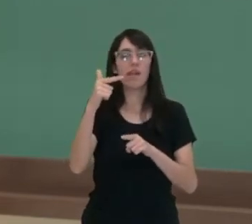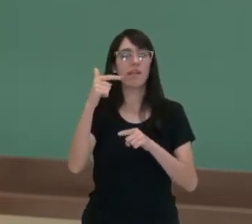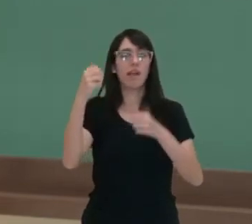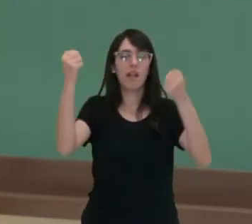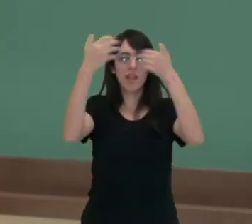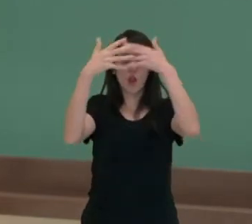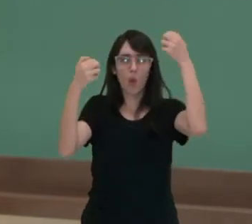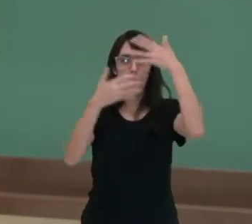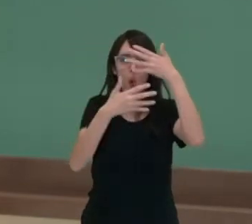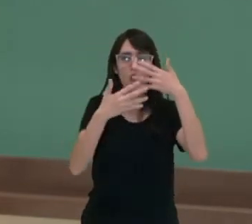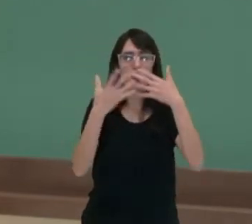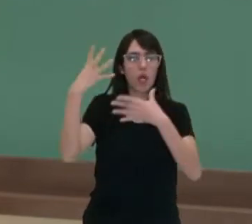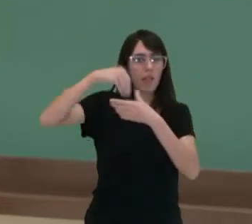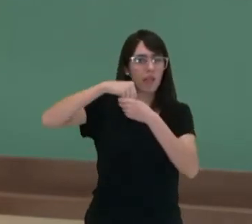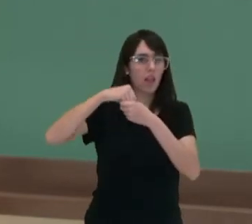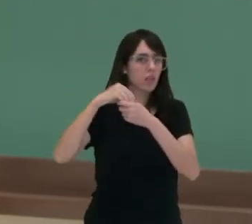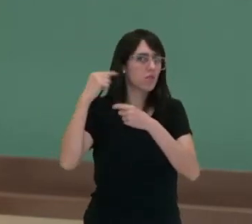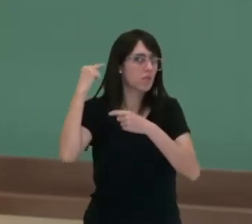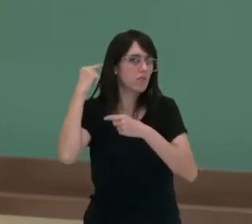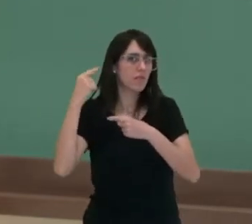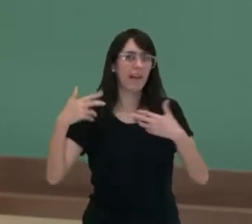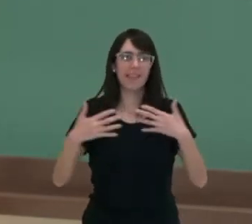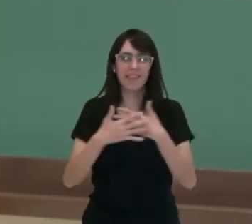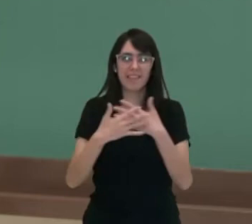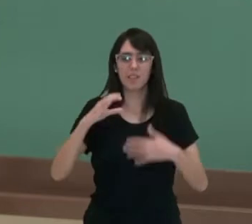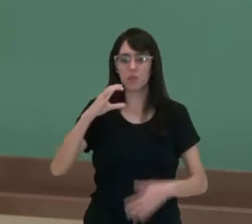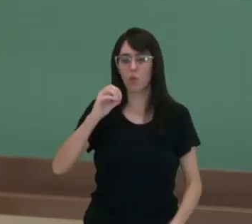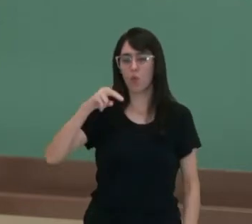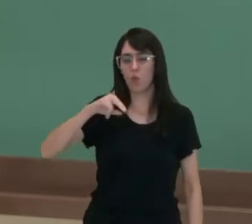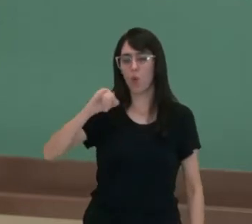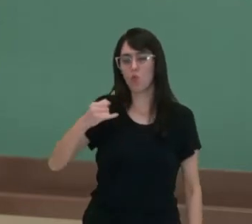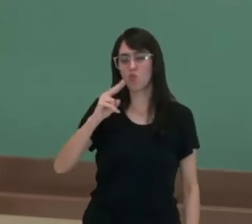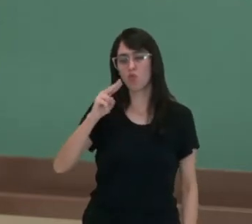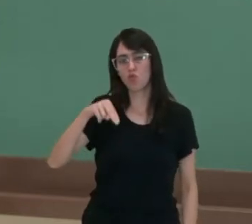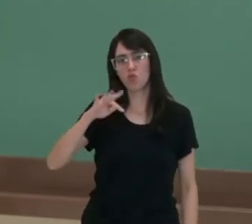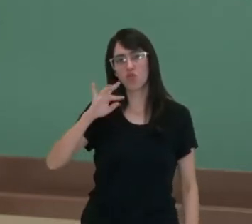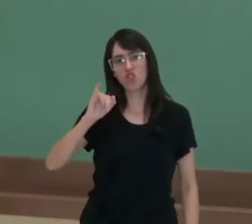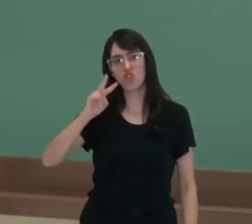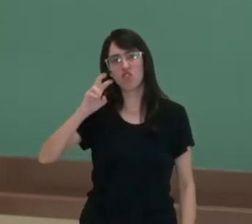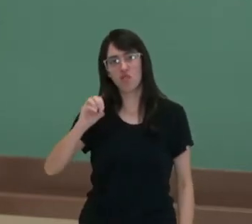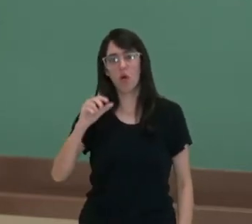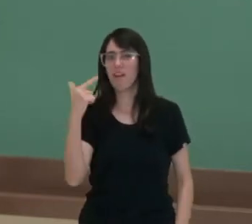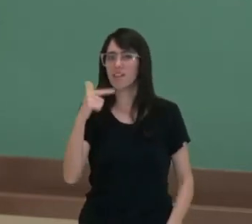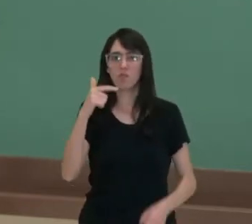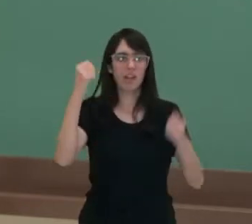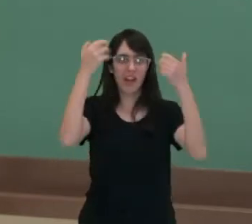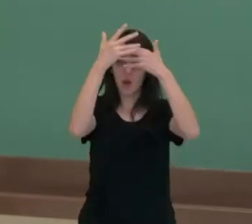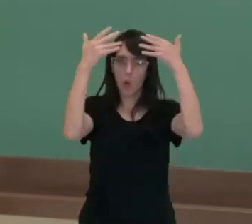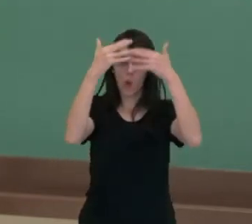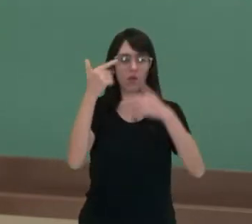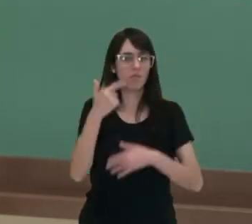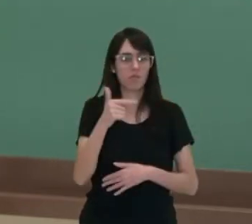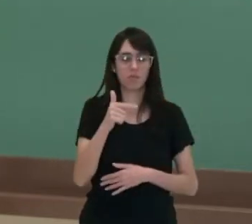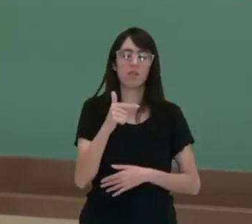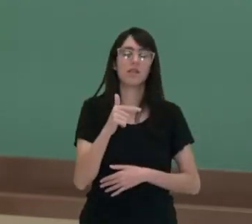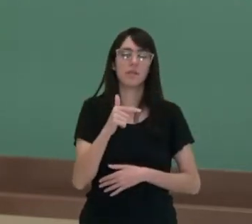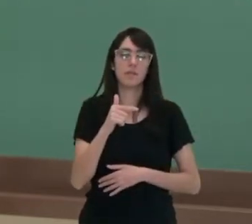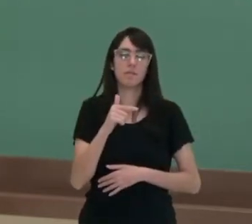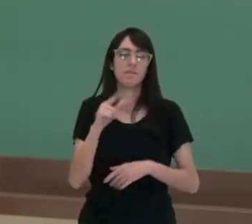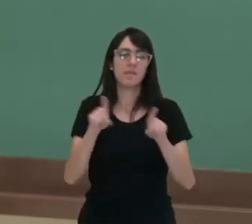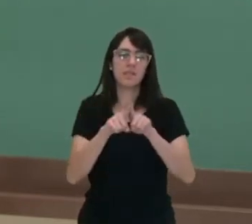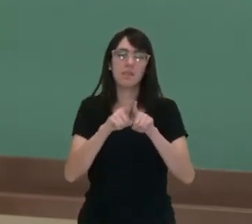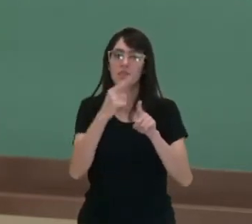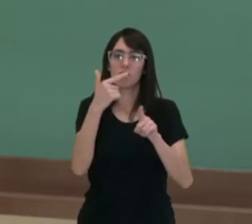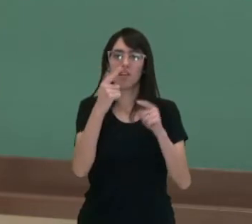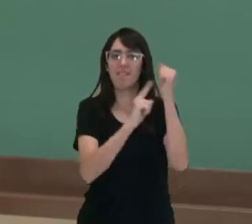de neurônios, né, nesse tecido. Então, ele é dos conjuntivos é o tecido que é avascular e a neural